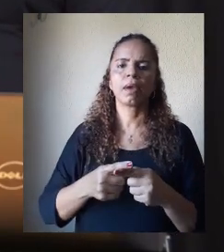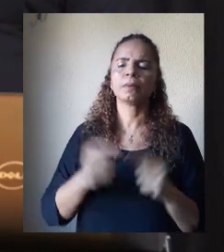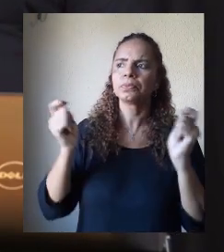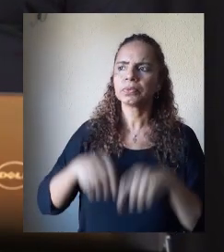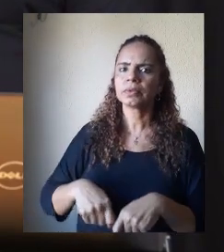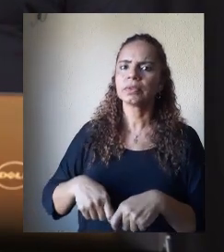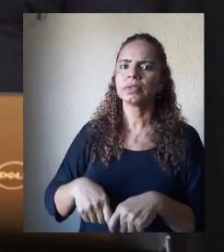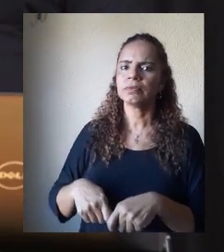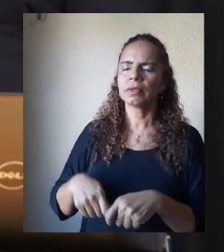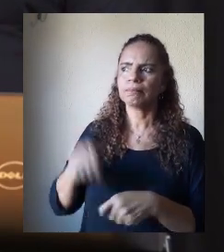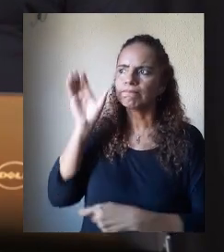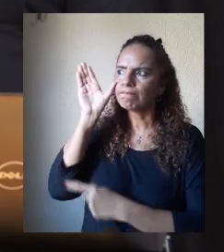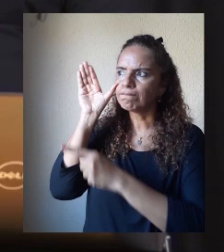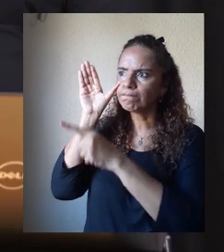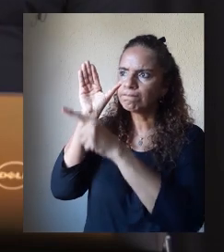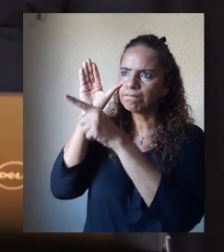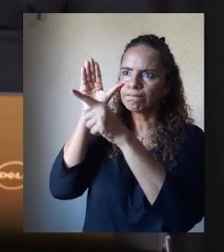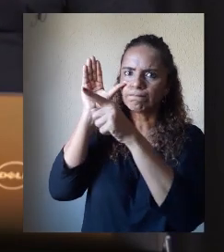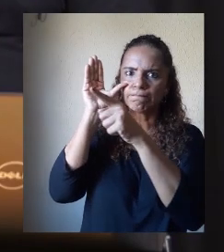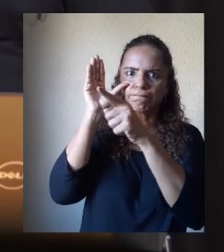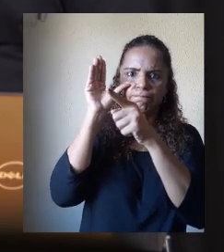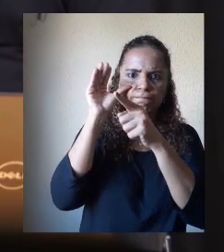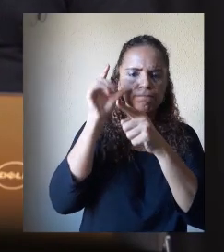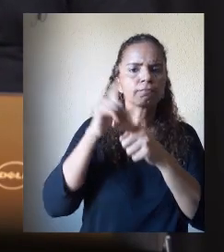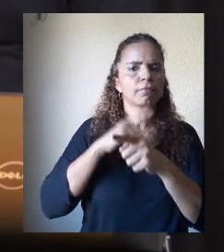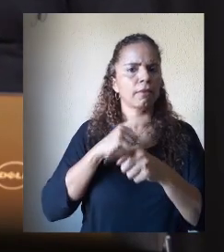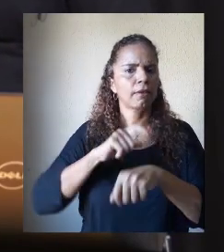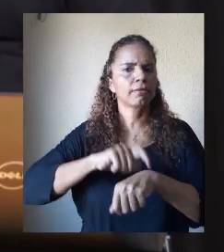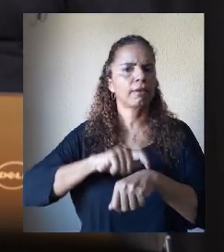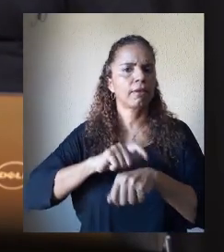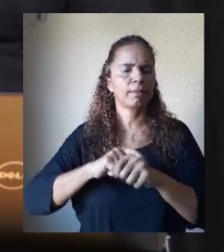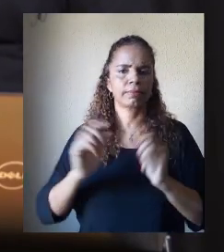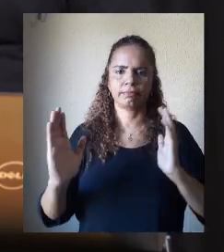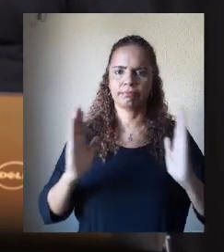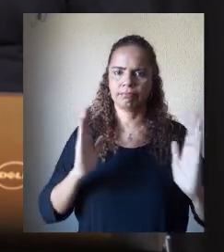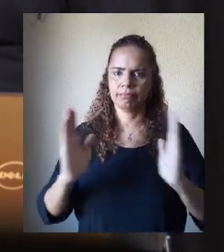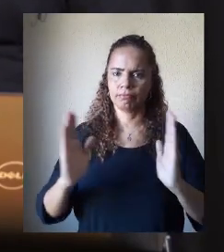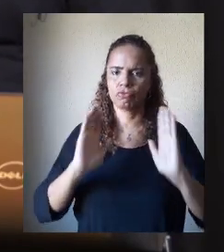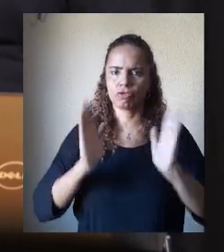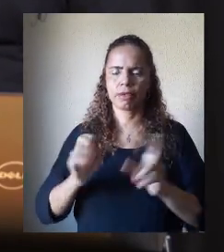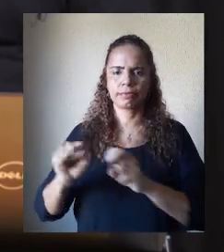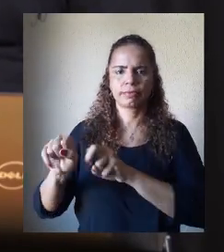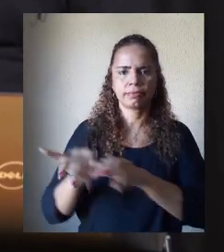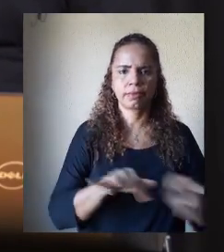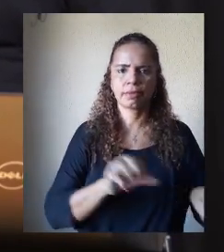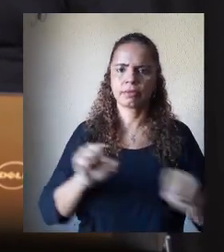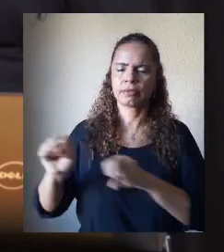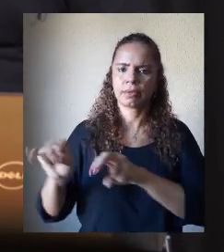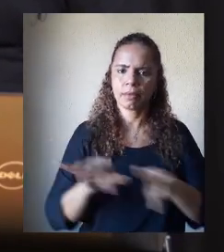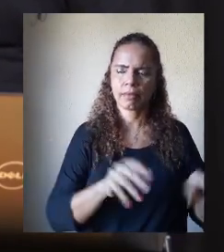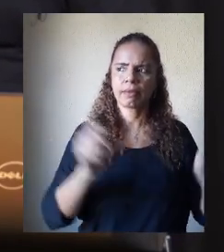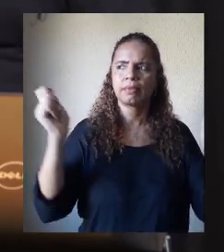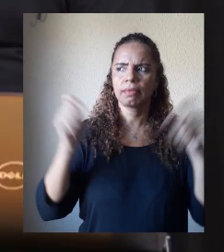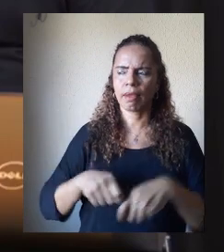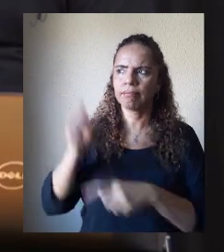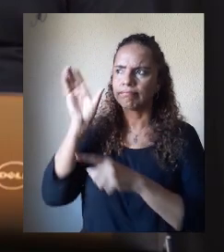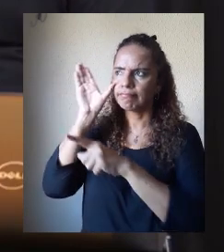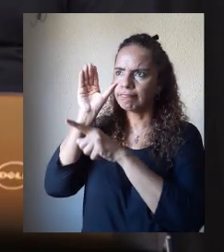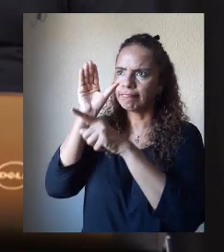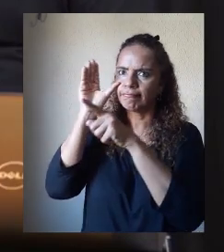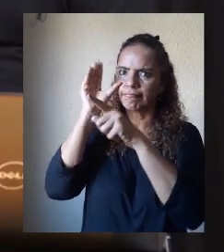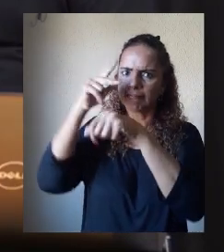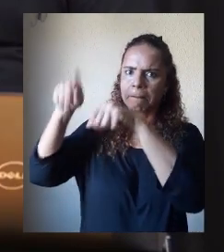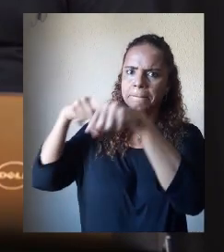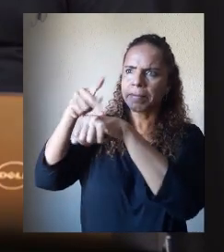de termos tido tempo, em termos de várias semanas, de observar o que estava acontecendo